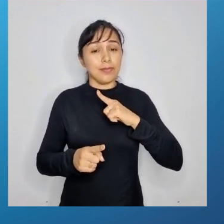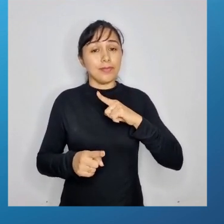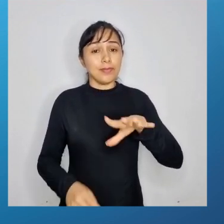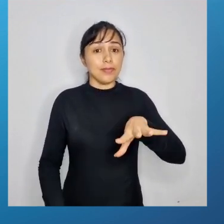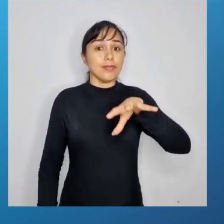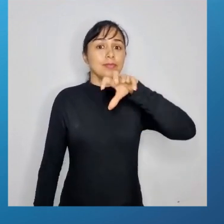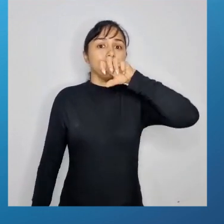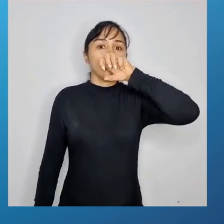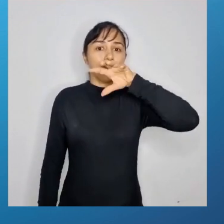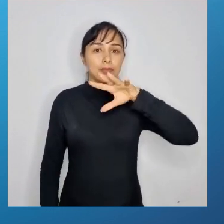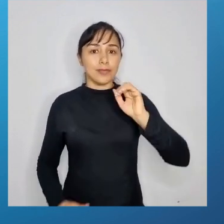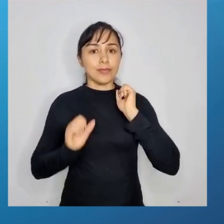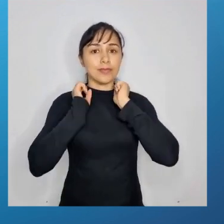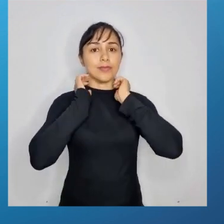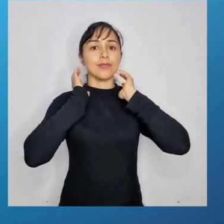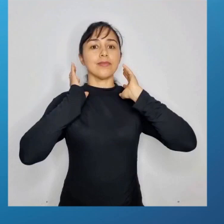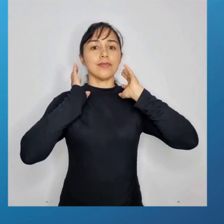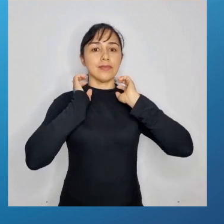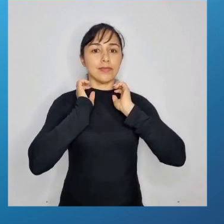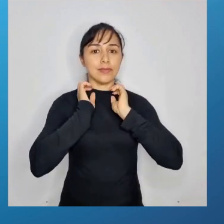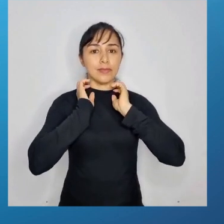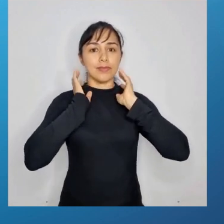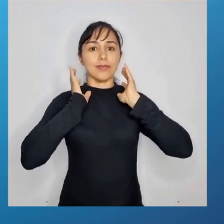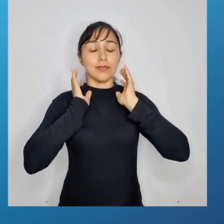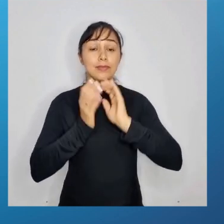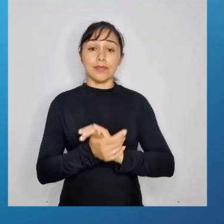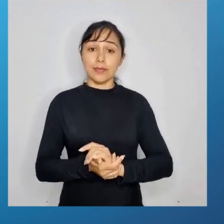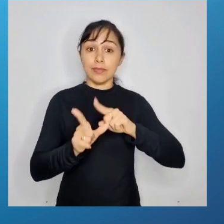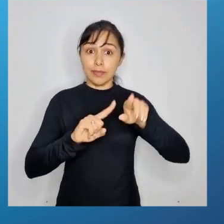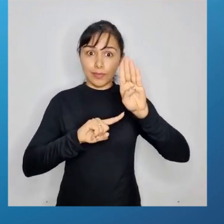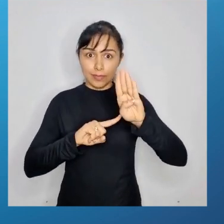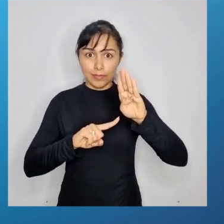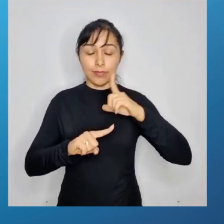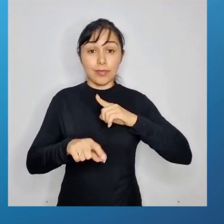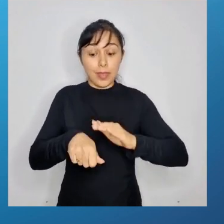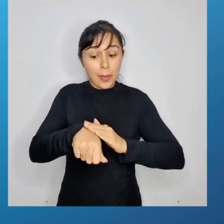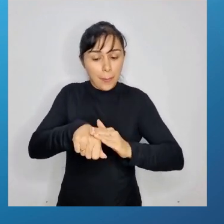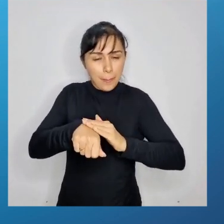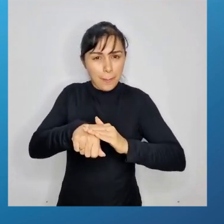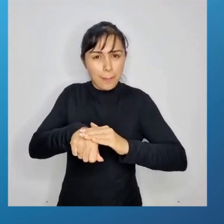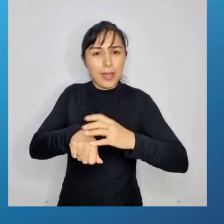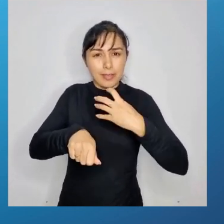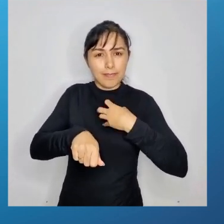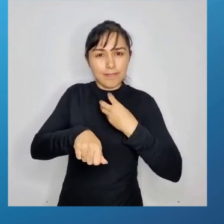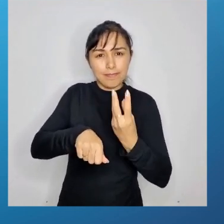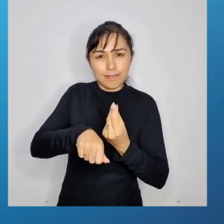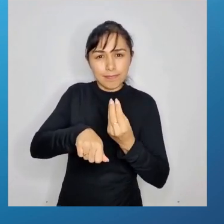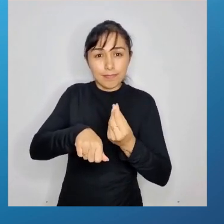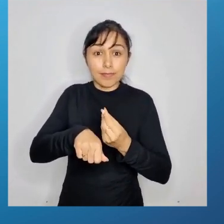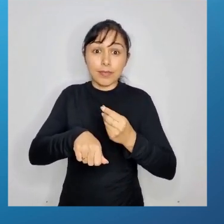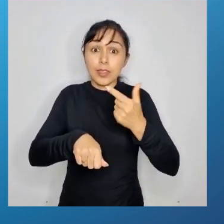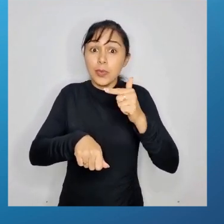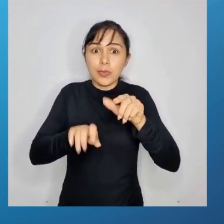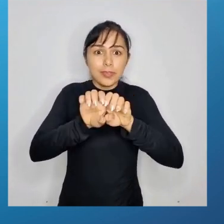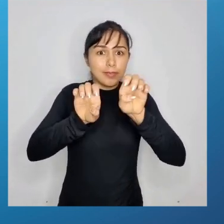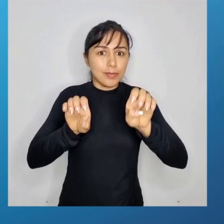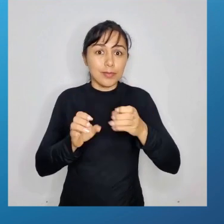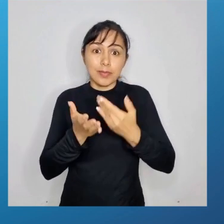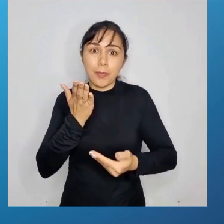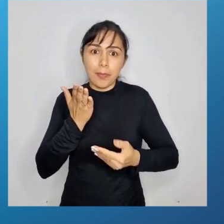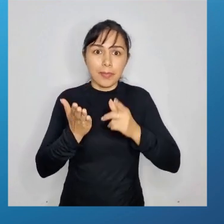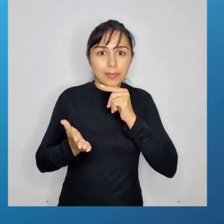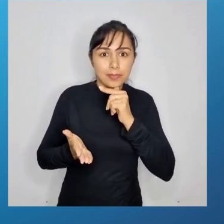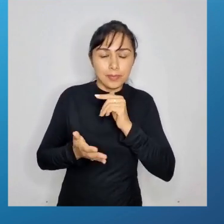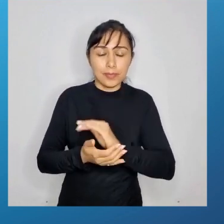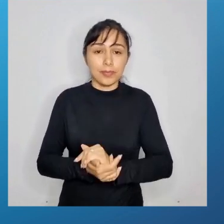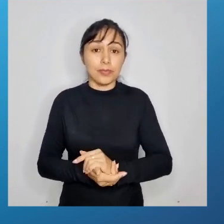respiração branquial. Letra B, possuírem pele sensível sem estruturas que evitam a perda de água. Letra